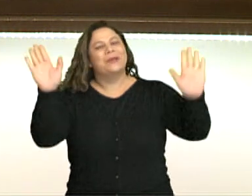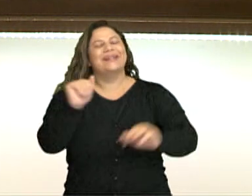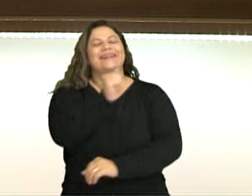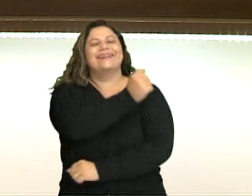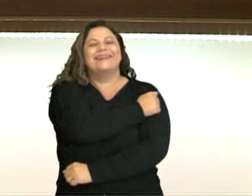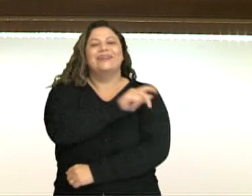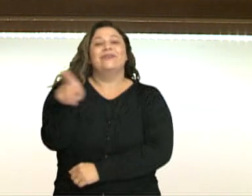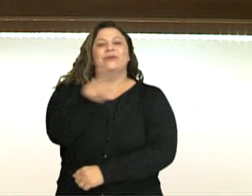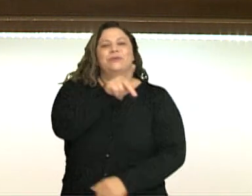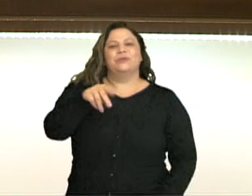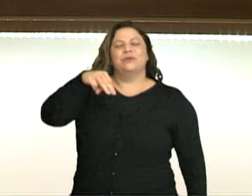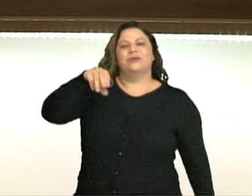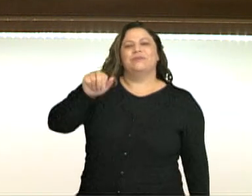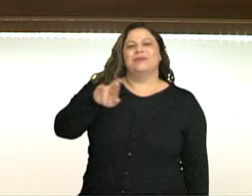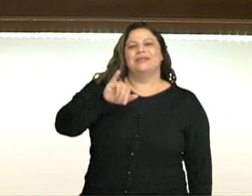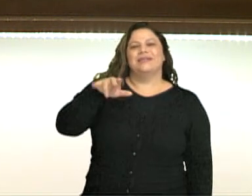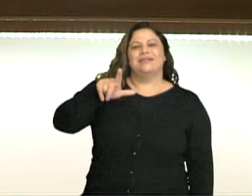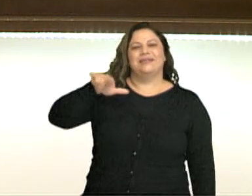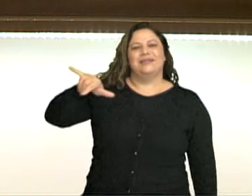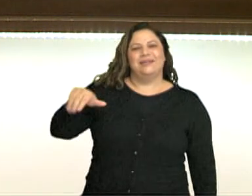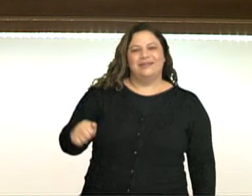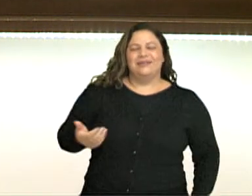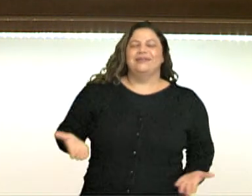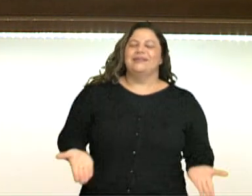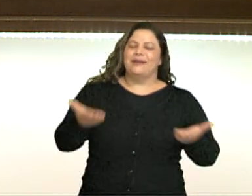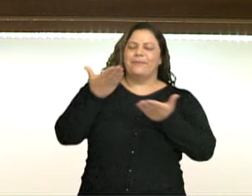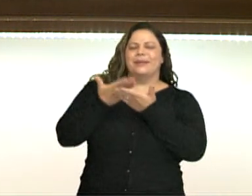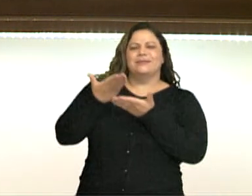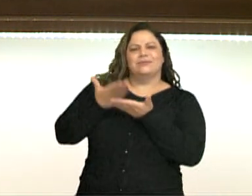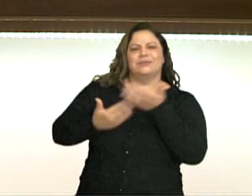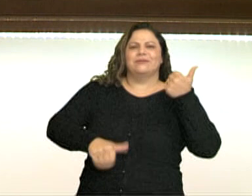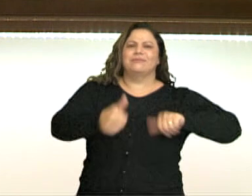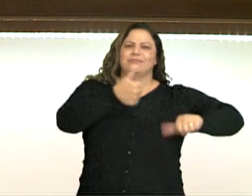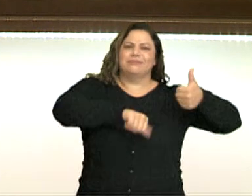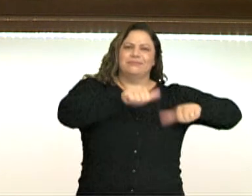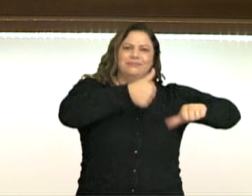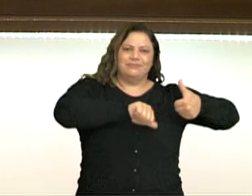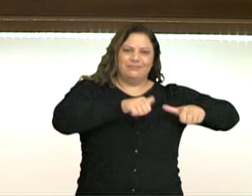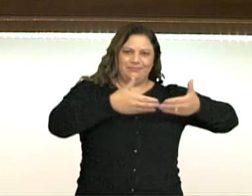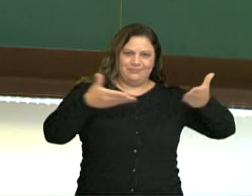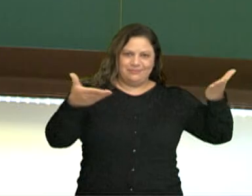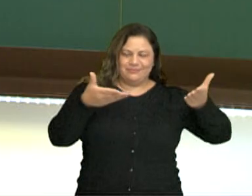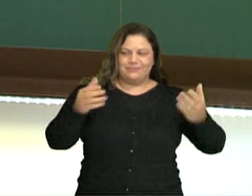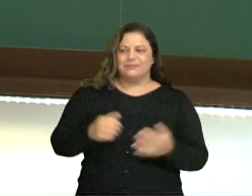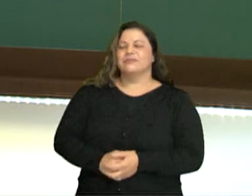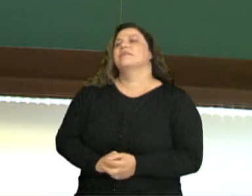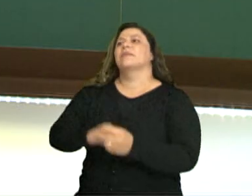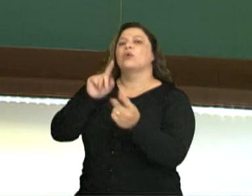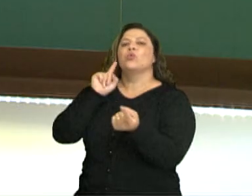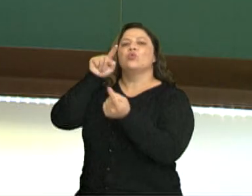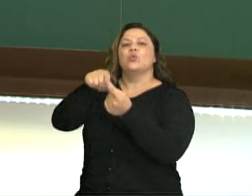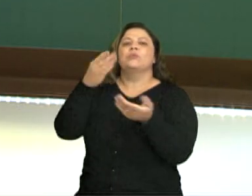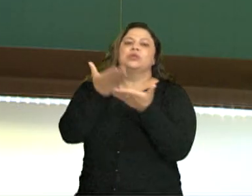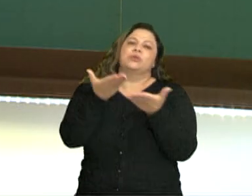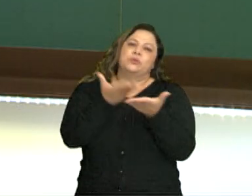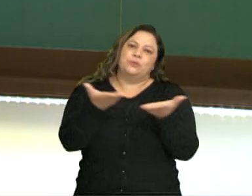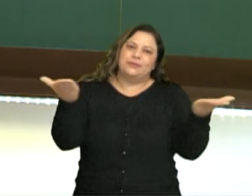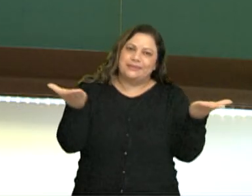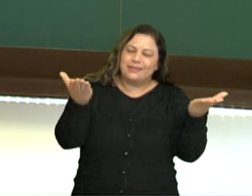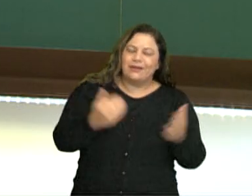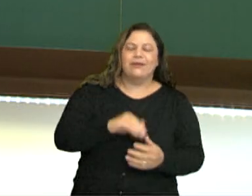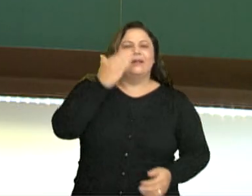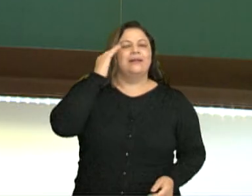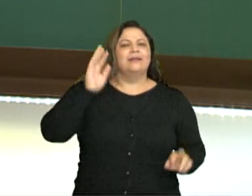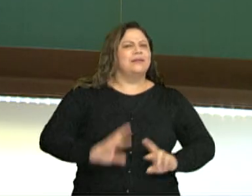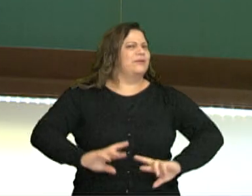estudantes! Eu sou a professora Marília e vamos para mais uma aula de Química. Então, os objetivos dessa aula: entender a diferença